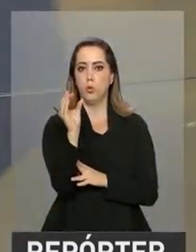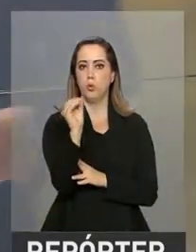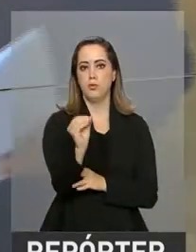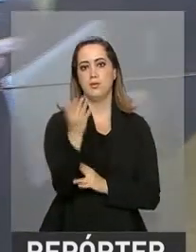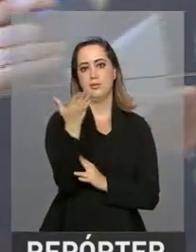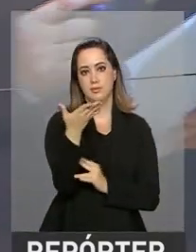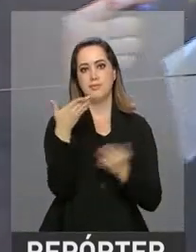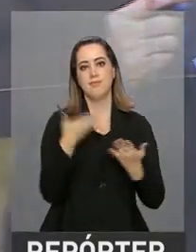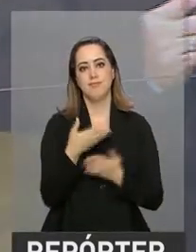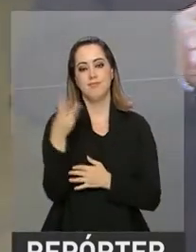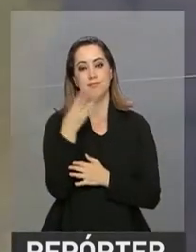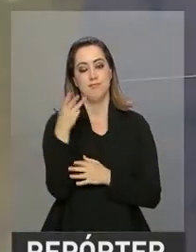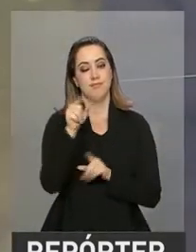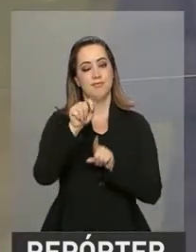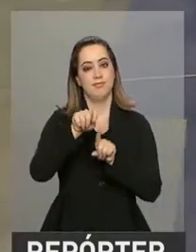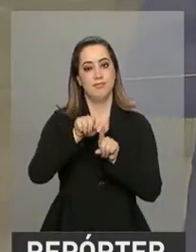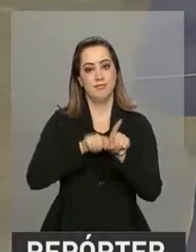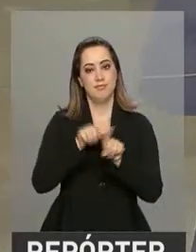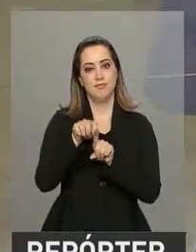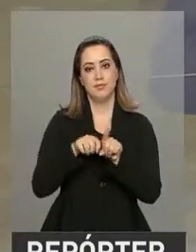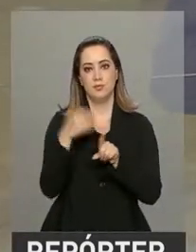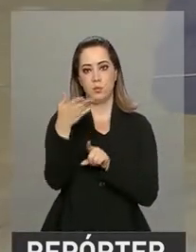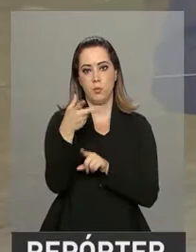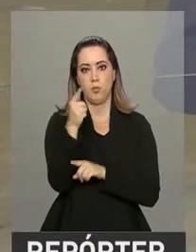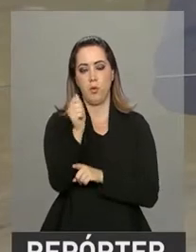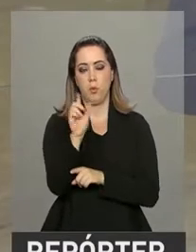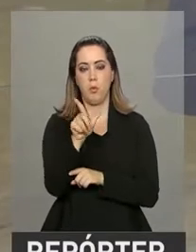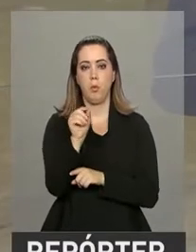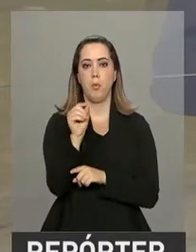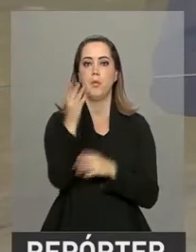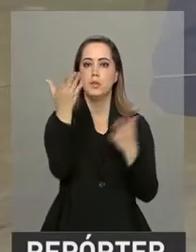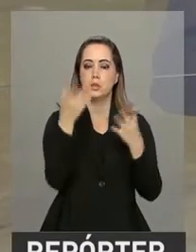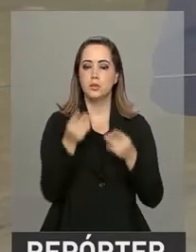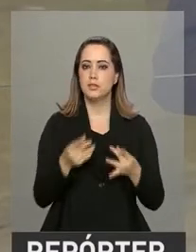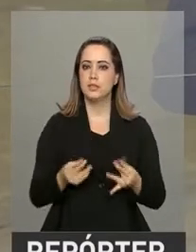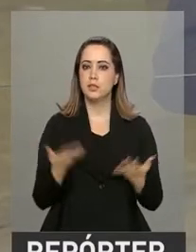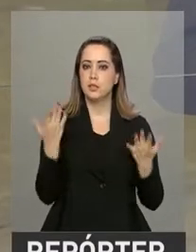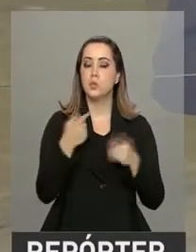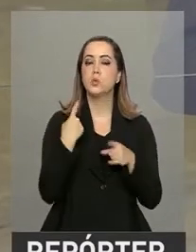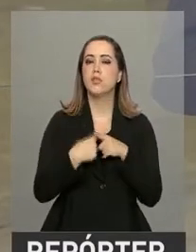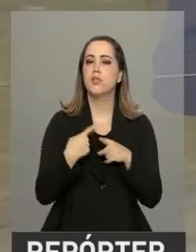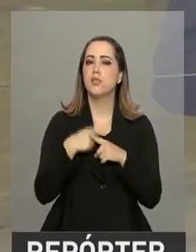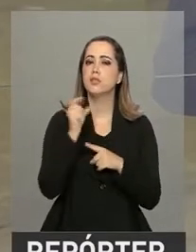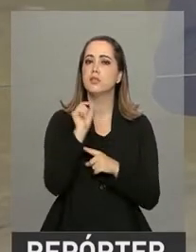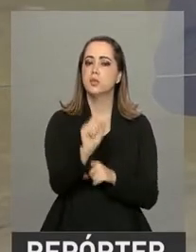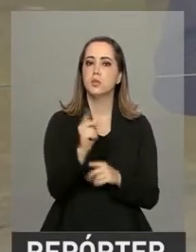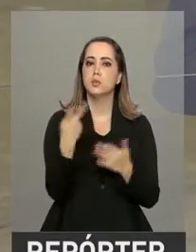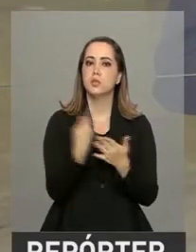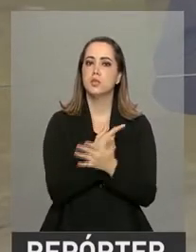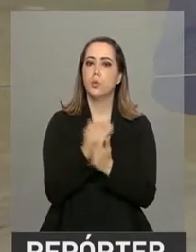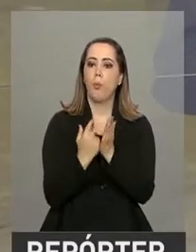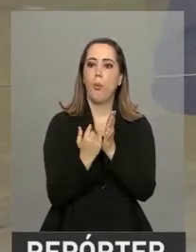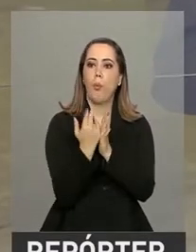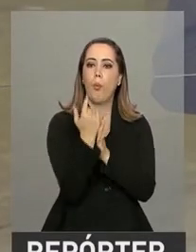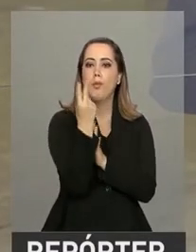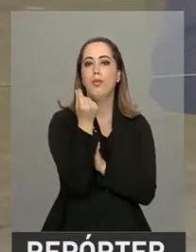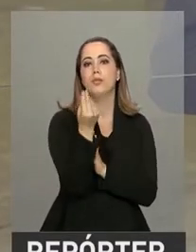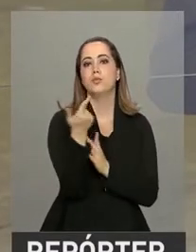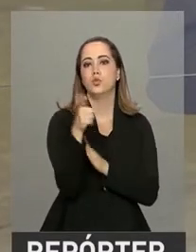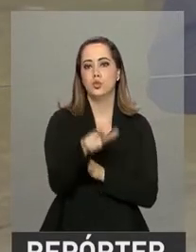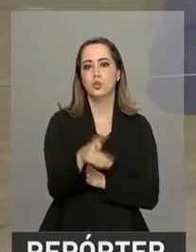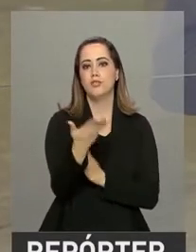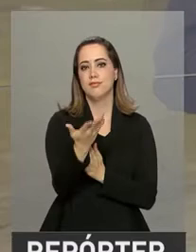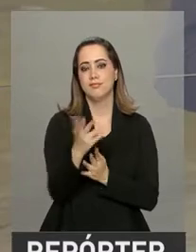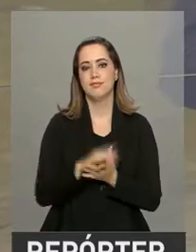sálvia com que eu vou conversar agora traz os detalhes pra gente paulo quais foram os fatores que levaram a petrobrás até essa retomada no crescimento